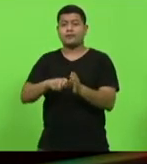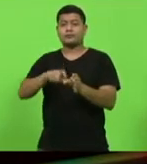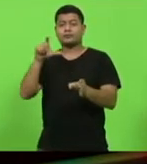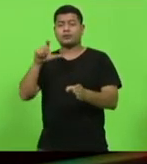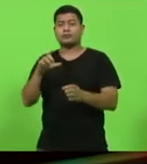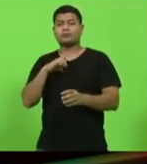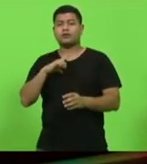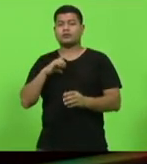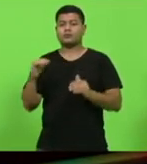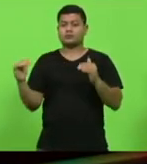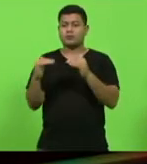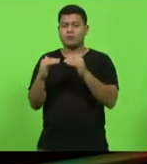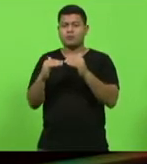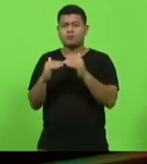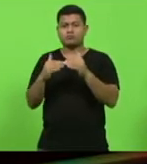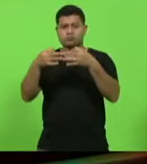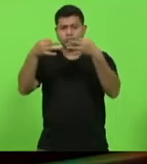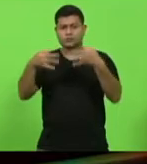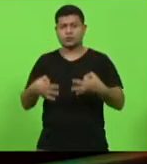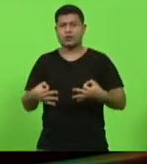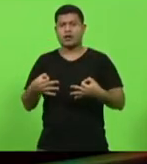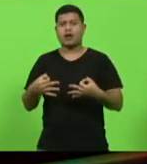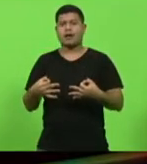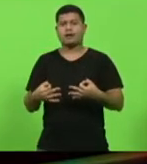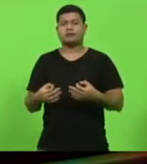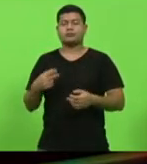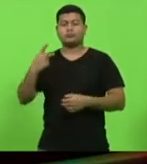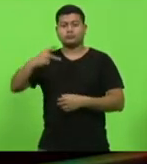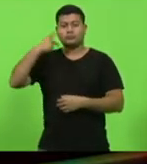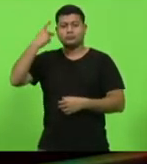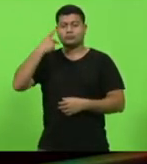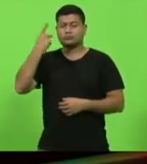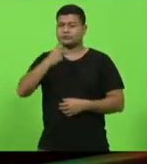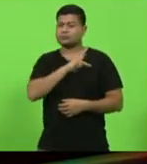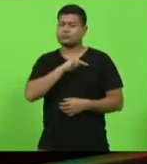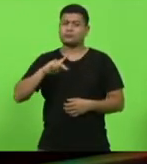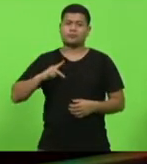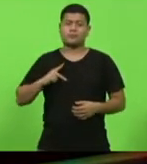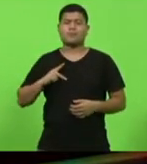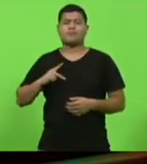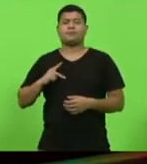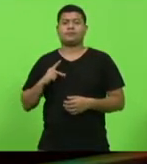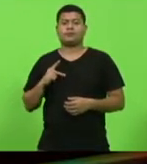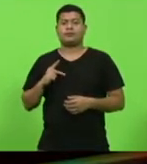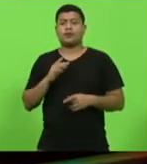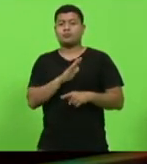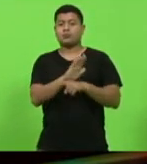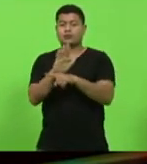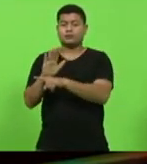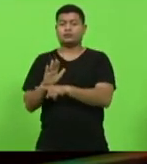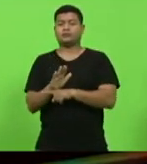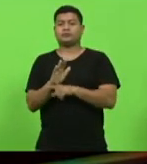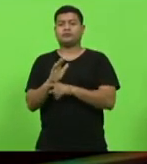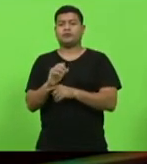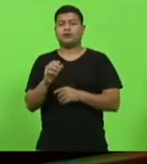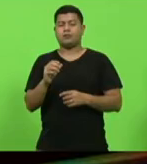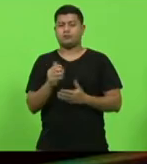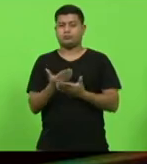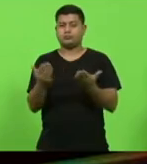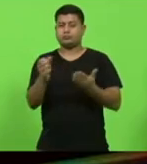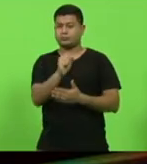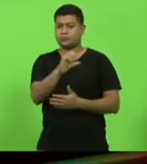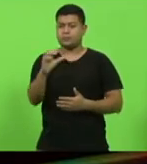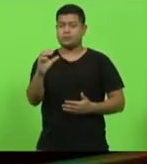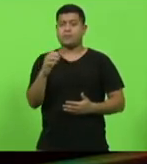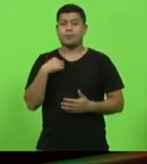construção de bons projetos de boas políticas públicas em favor dos Catarinenses por isso nosso reconhecimento